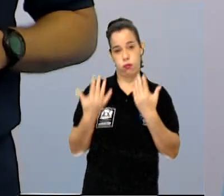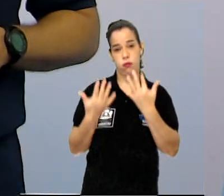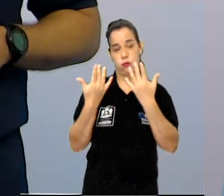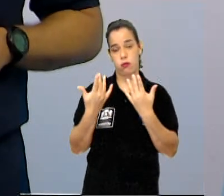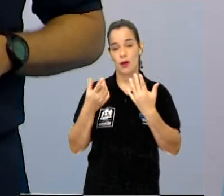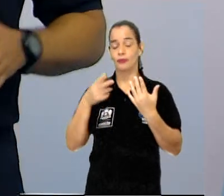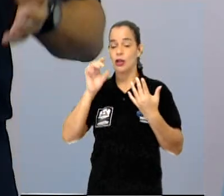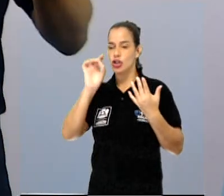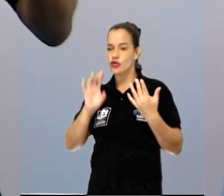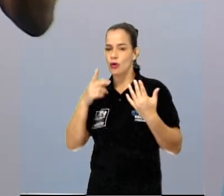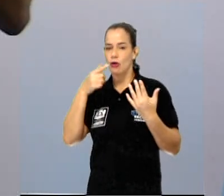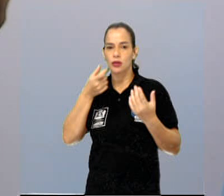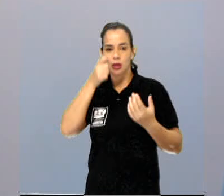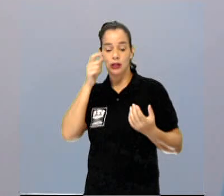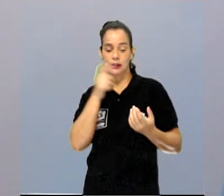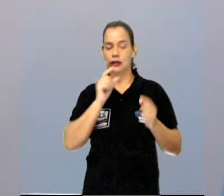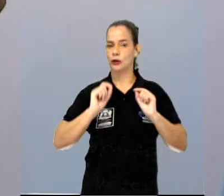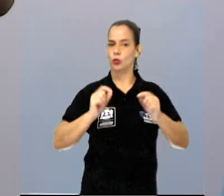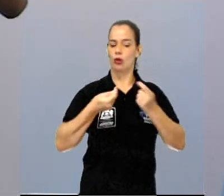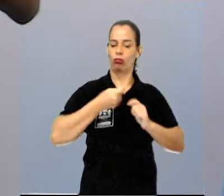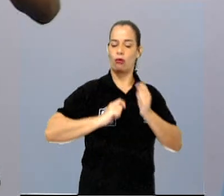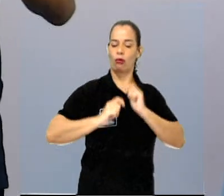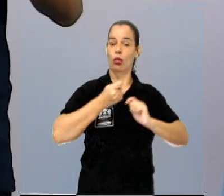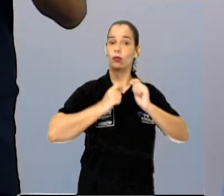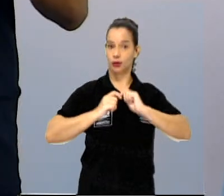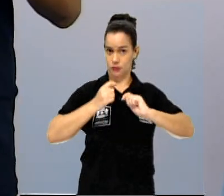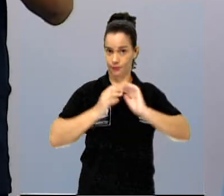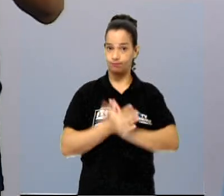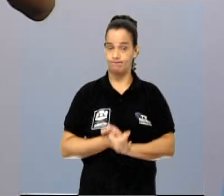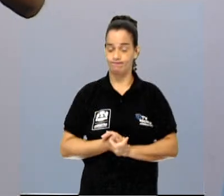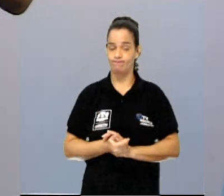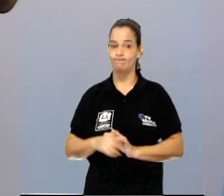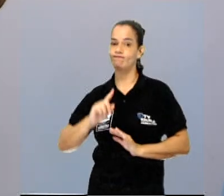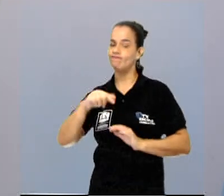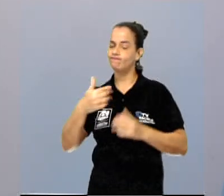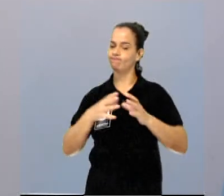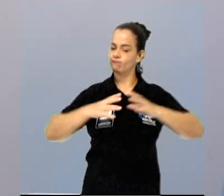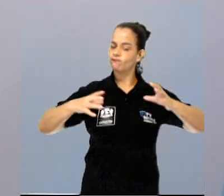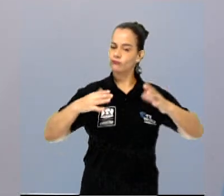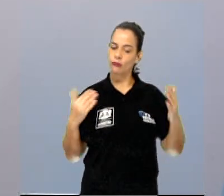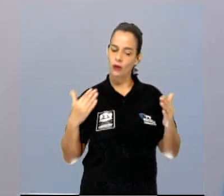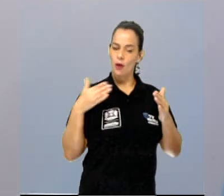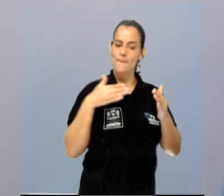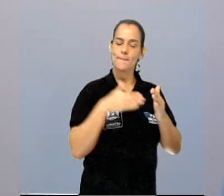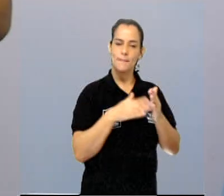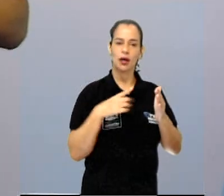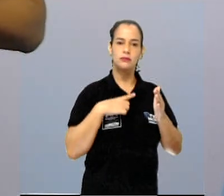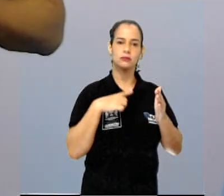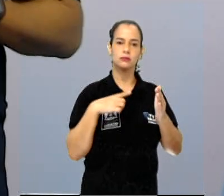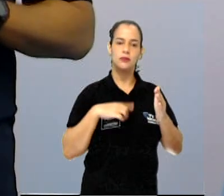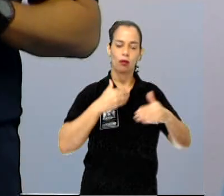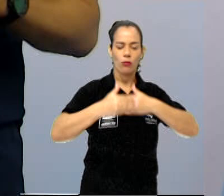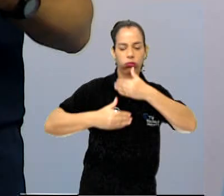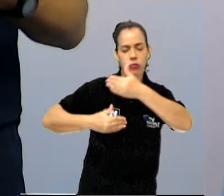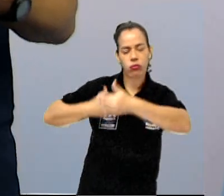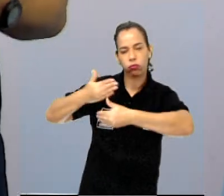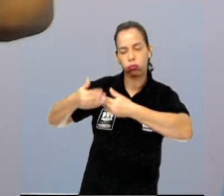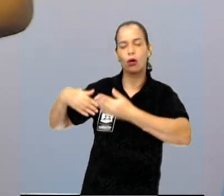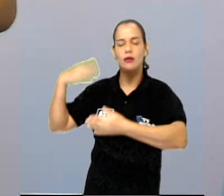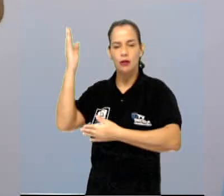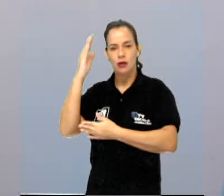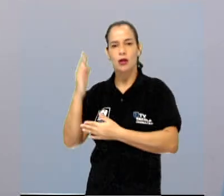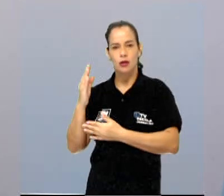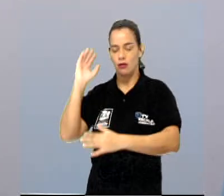econômico. Um outro grande impacto que aconteceu aí ao longo do nosso país, a gente está falando